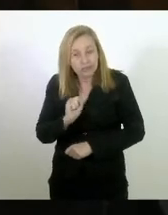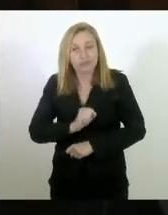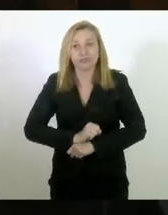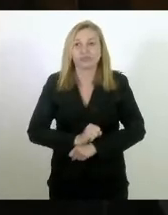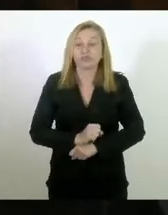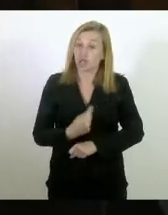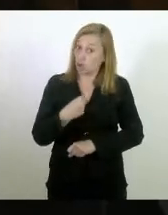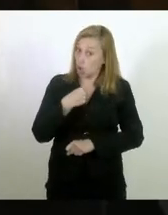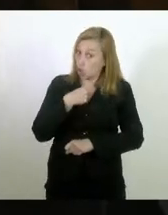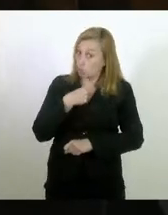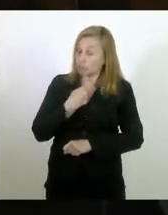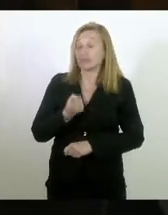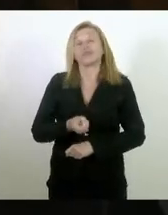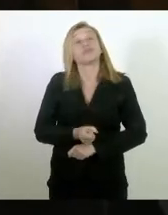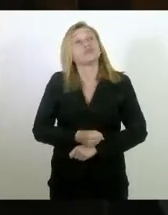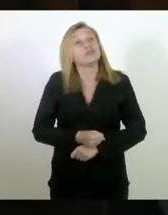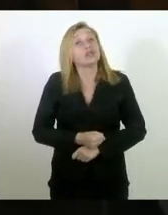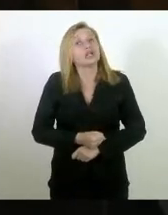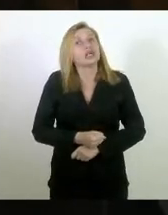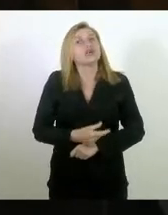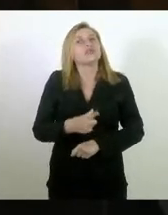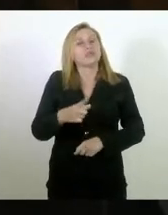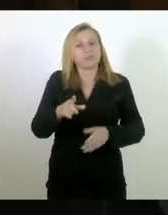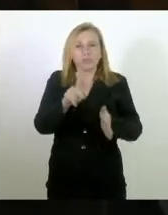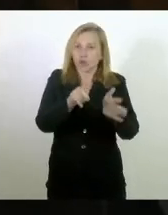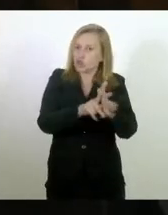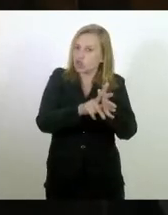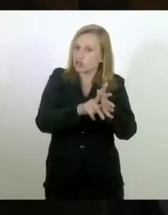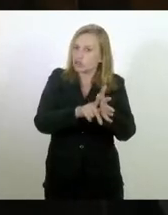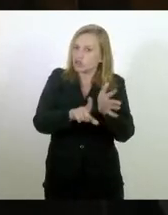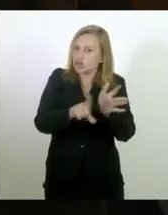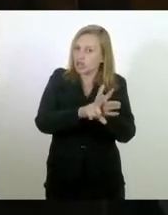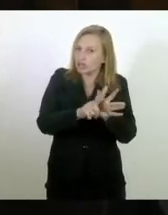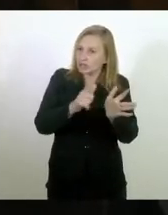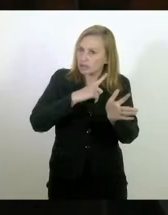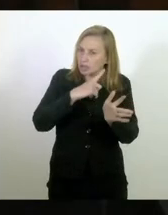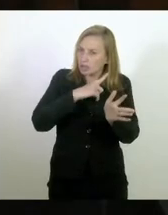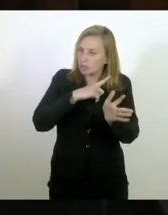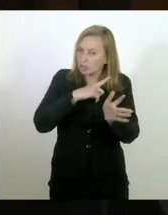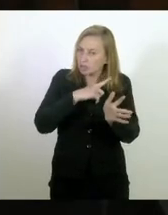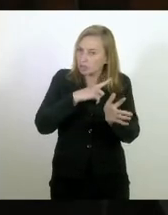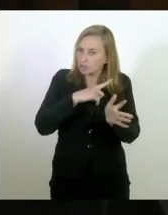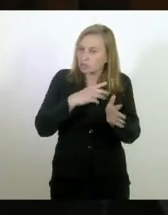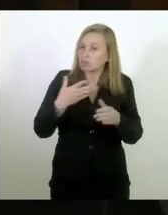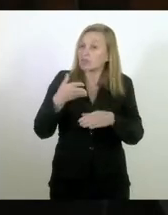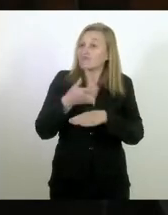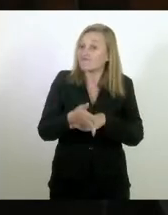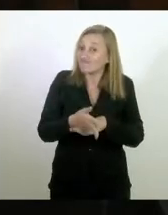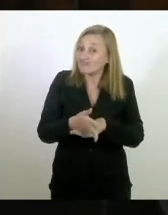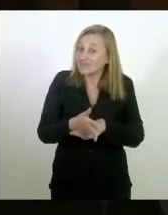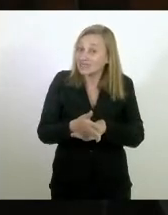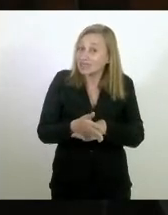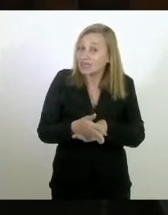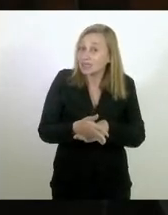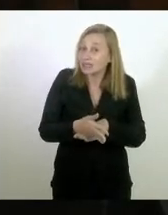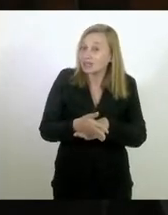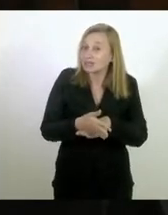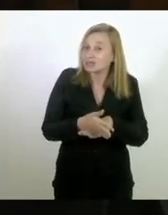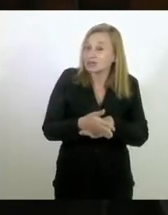e eu temos um projeto de lei que demos entrada ainda